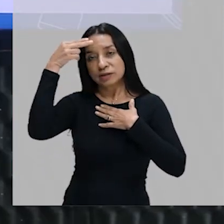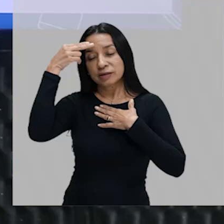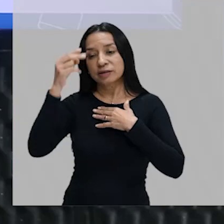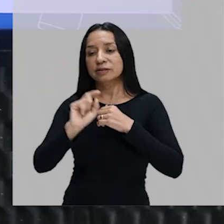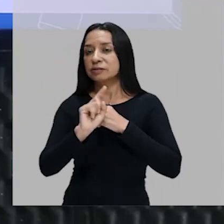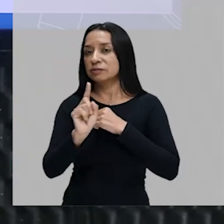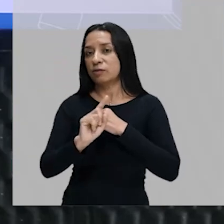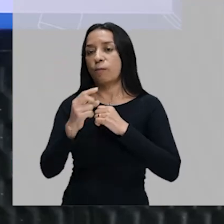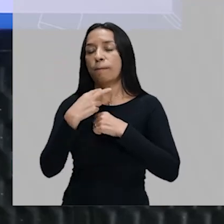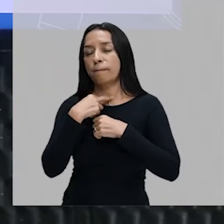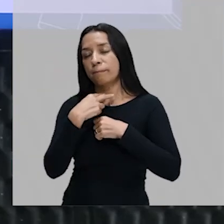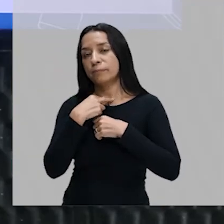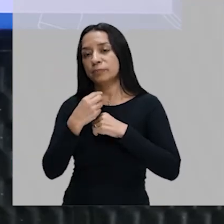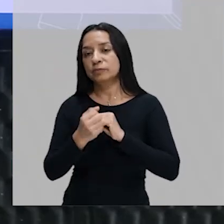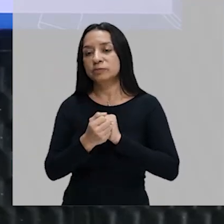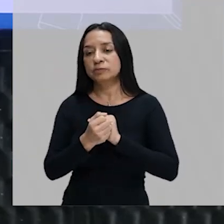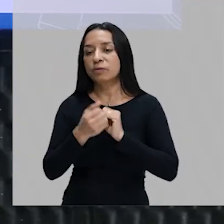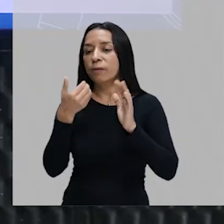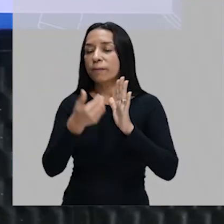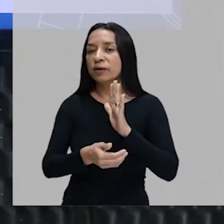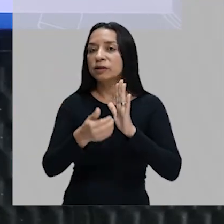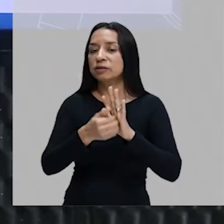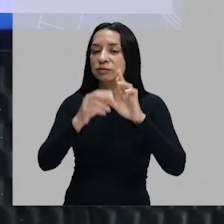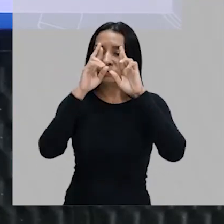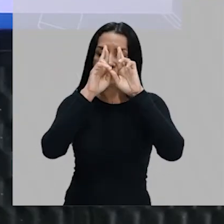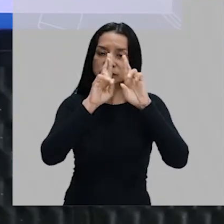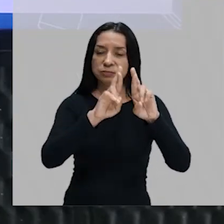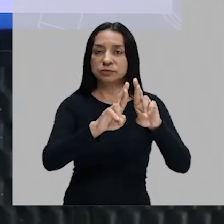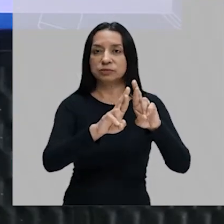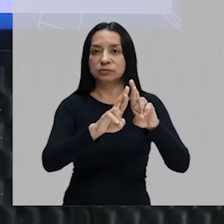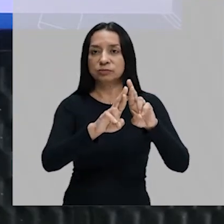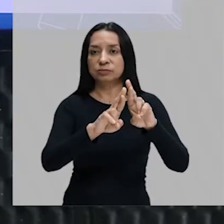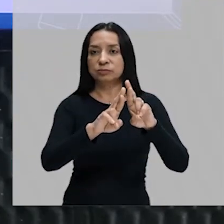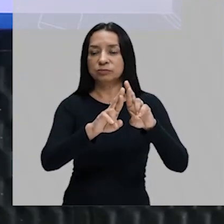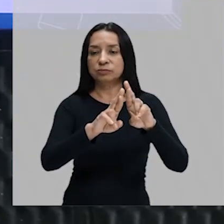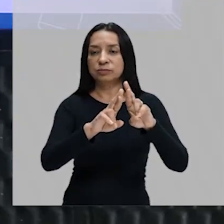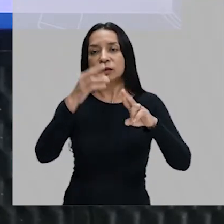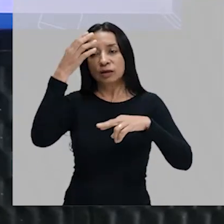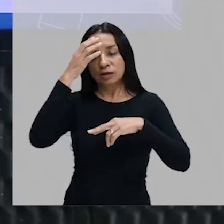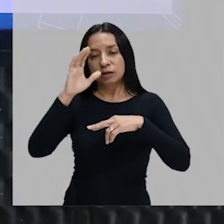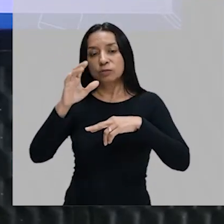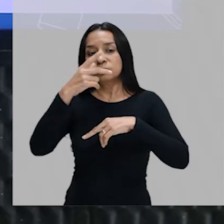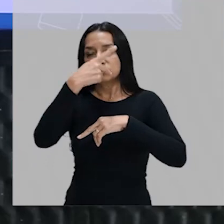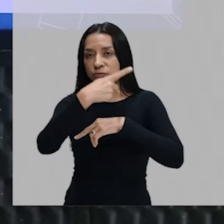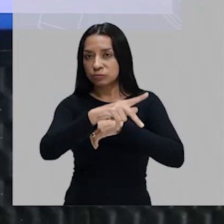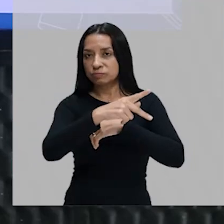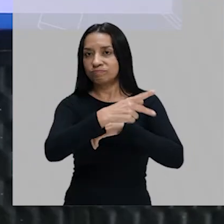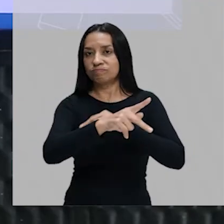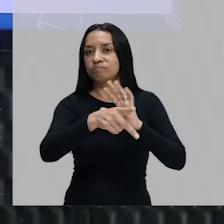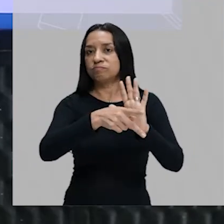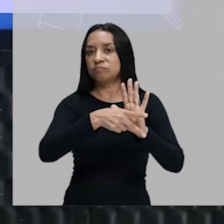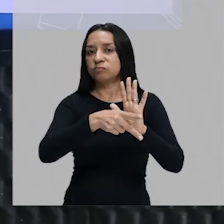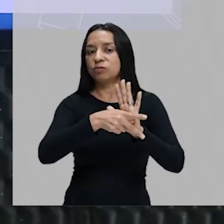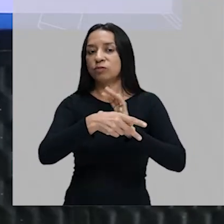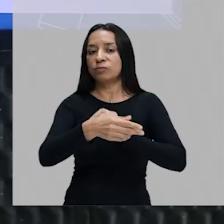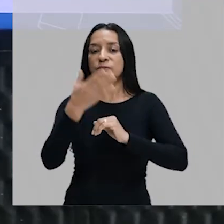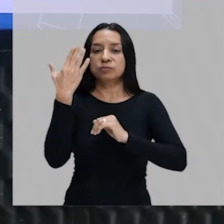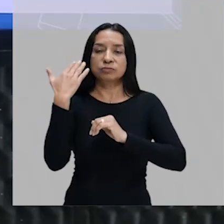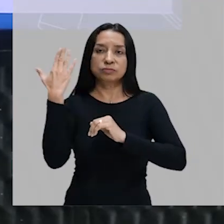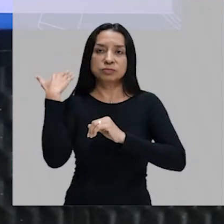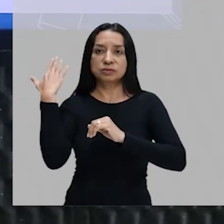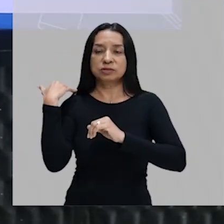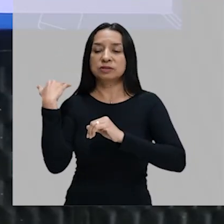eu não posso perder o respeito. A cultura dele, né, da época